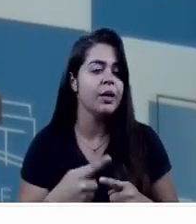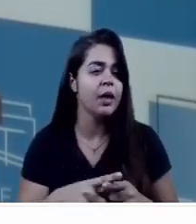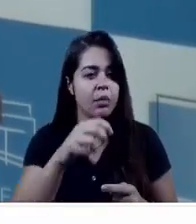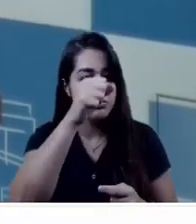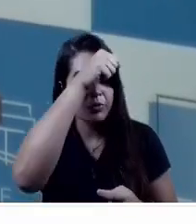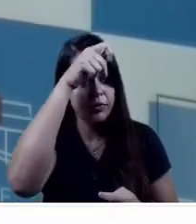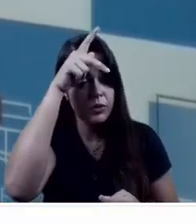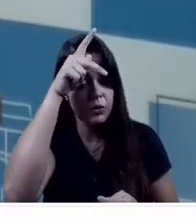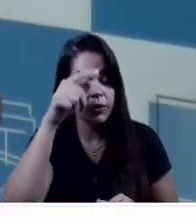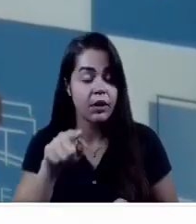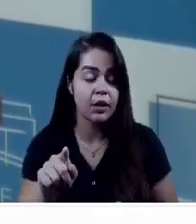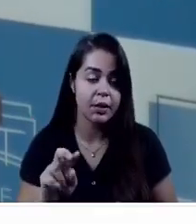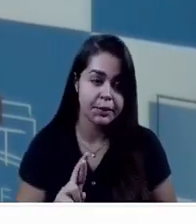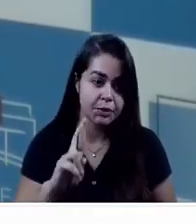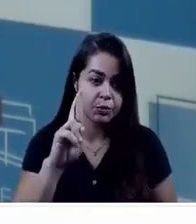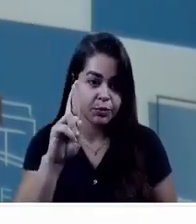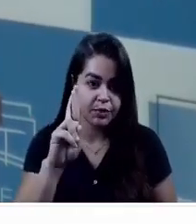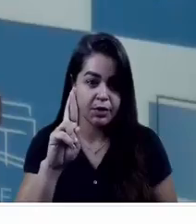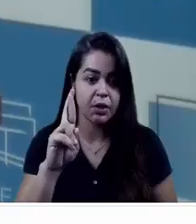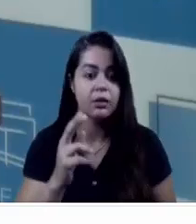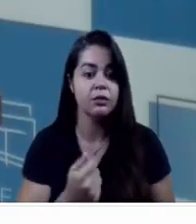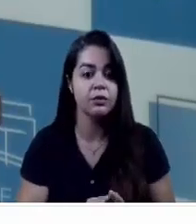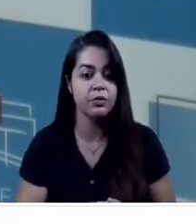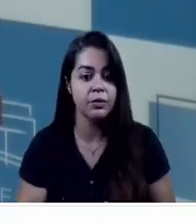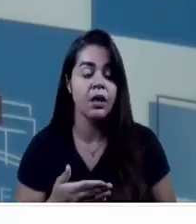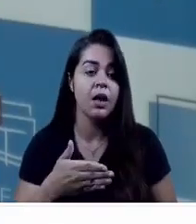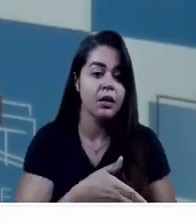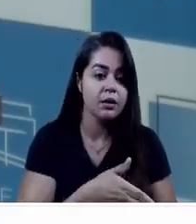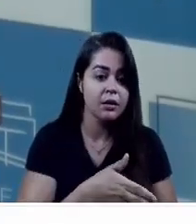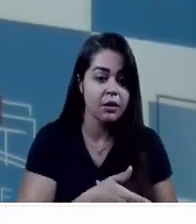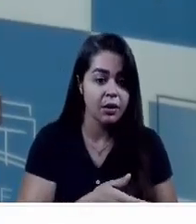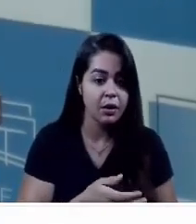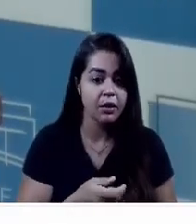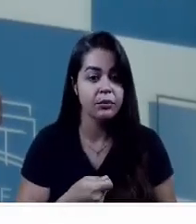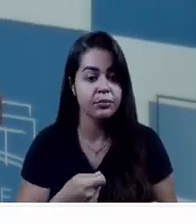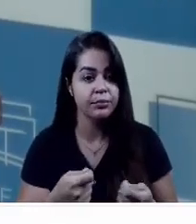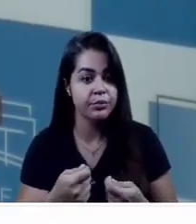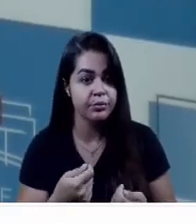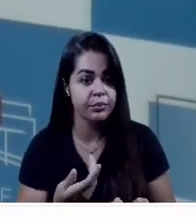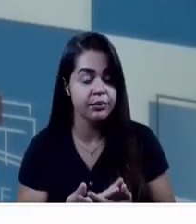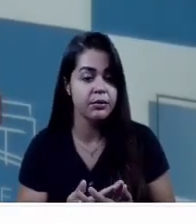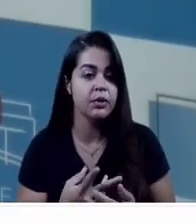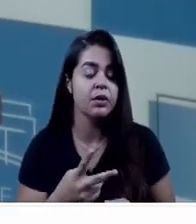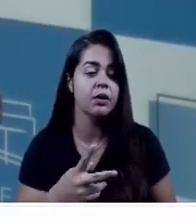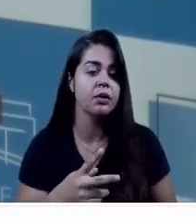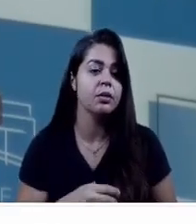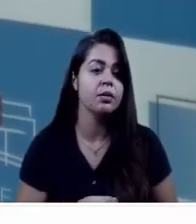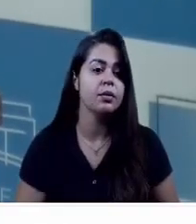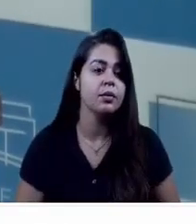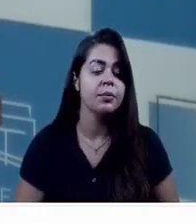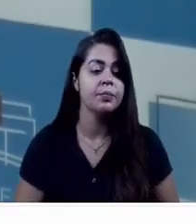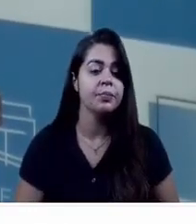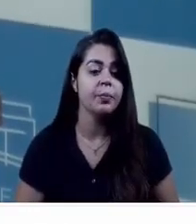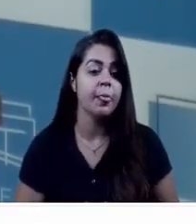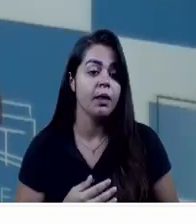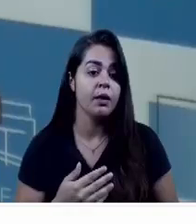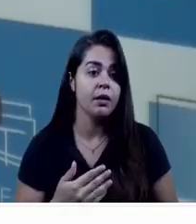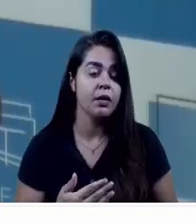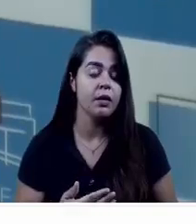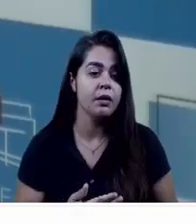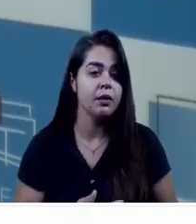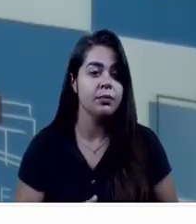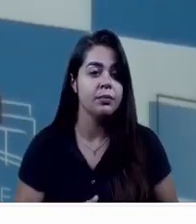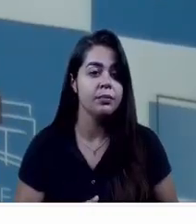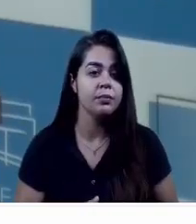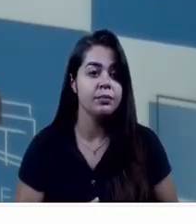esse desequilíbrio e fazer o aporte. Mas antes disso, o problema da conta da São José é